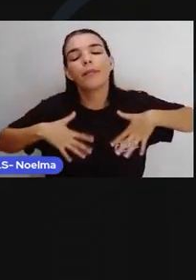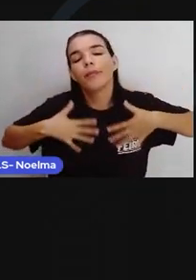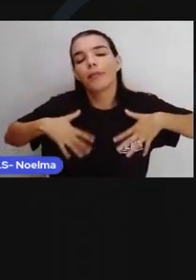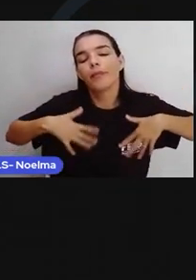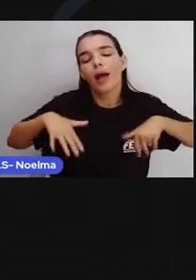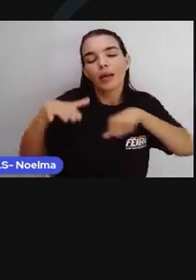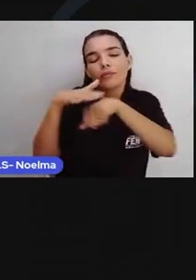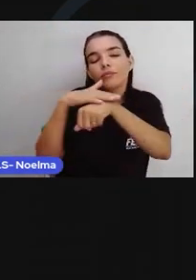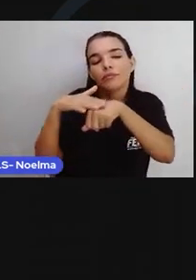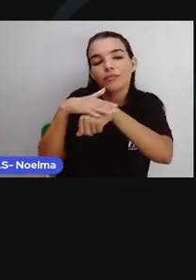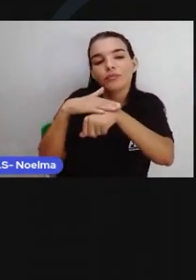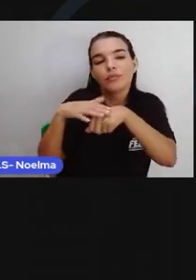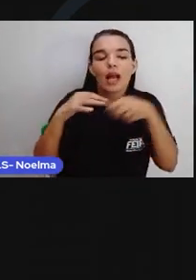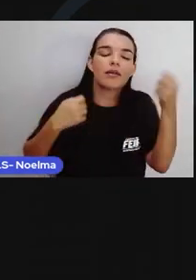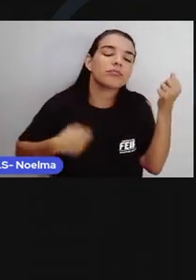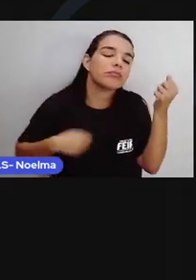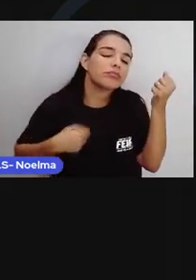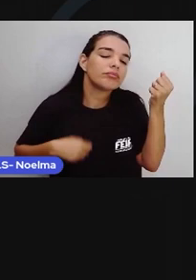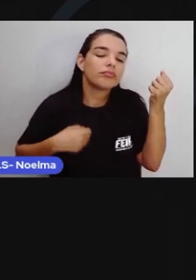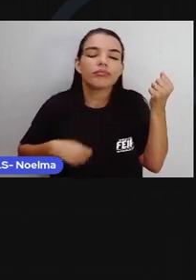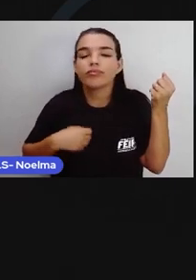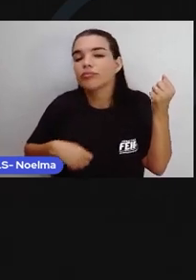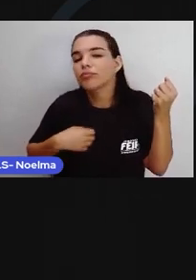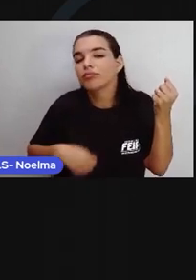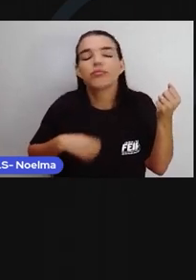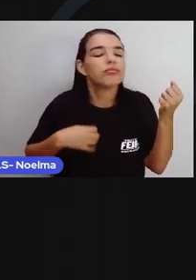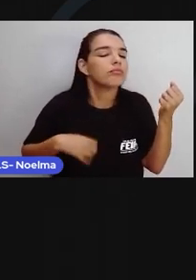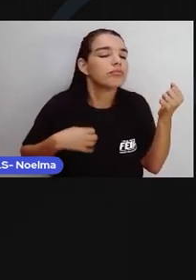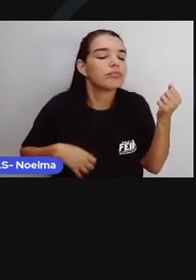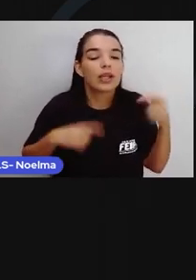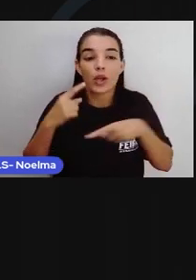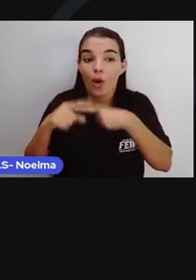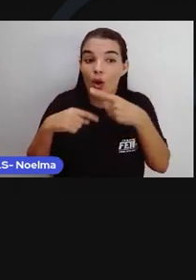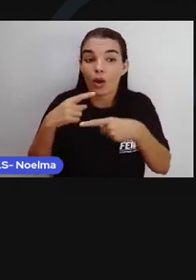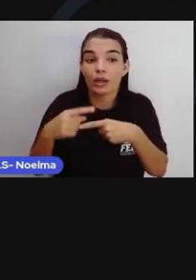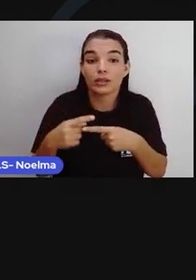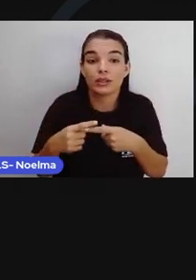entre uma música e outra, naquela rústica viola de coito.